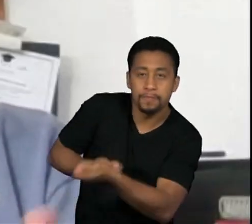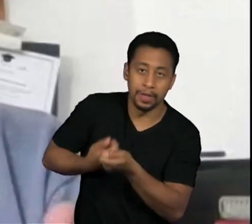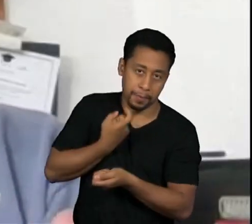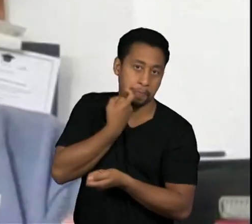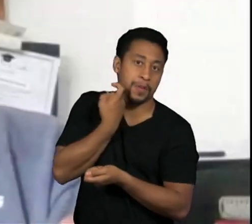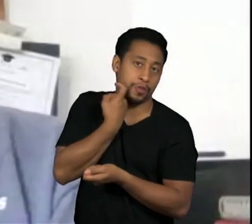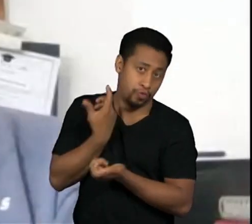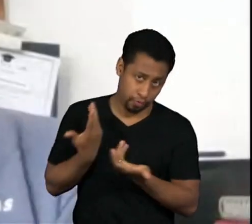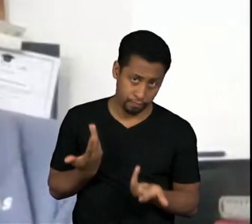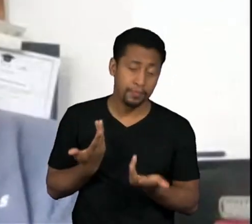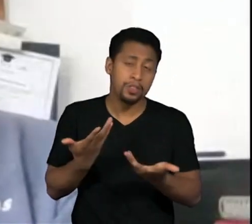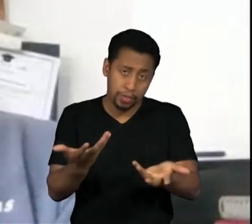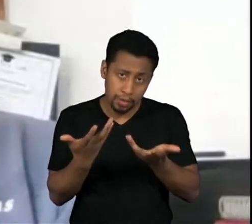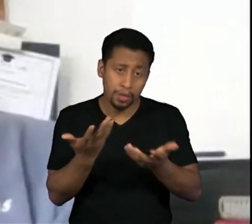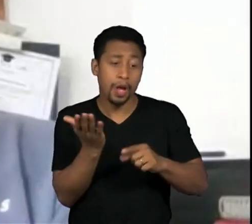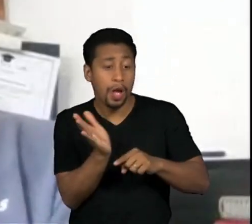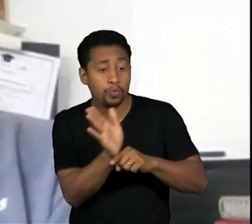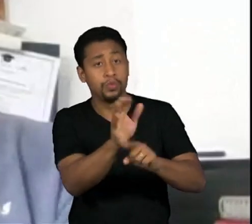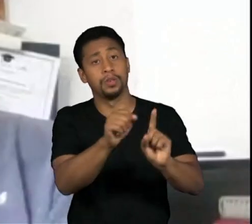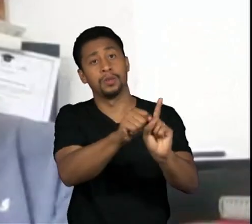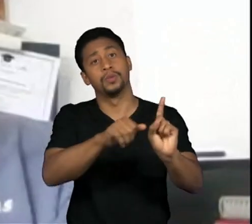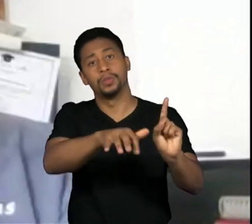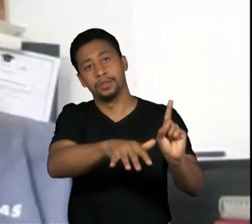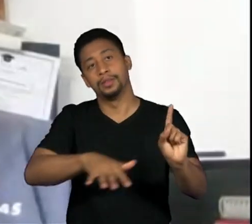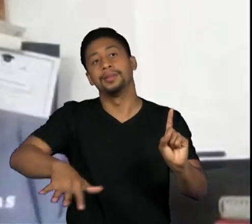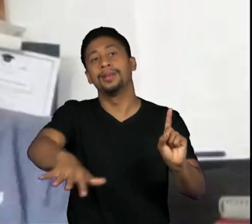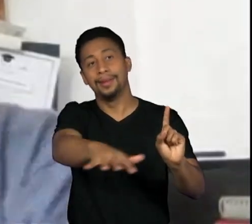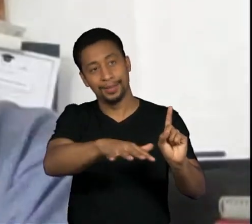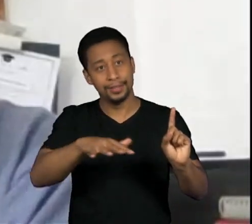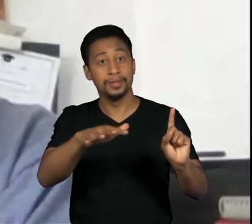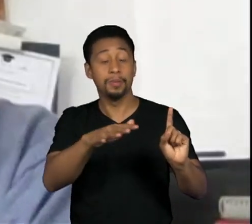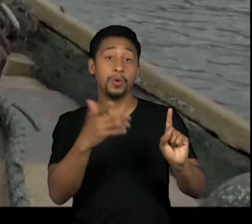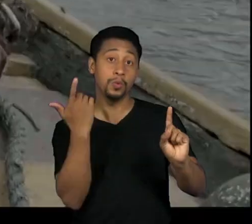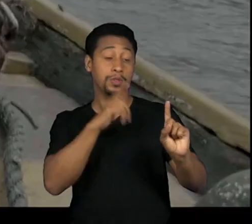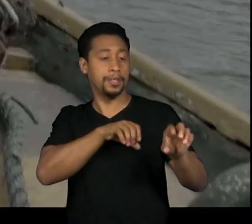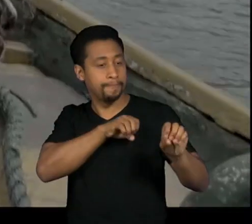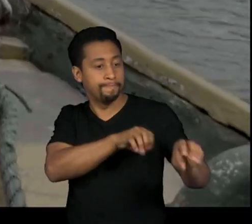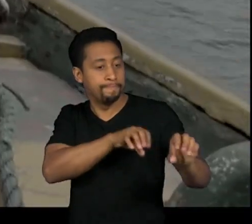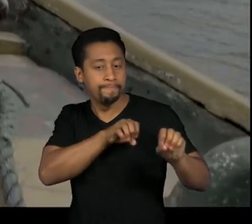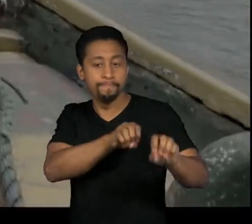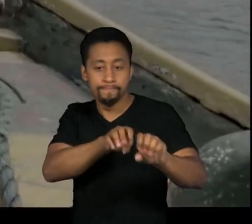forma que a gente abordasse especialmente a questão educacional.